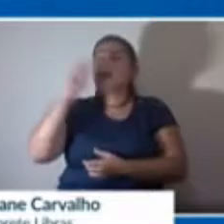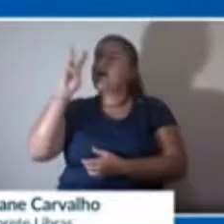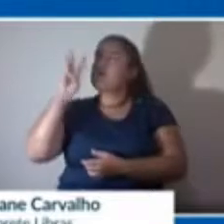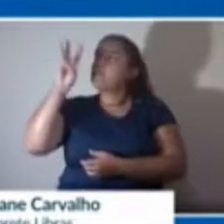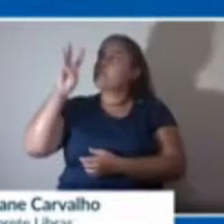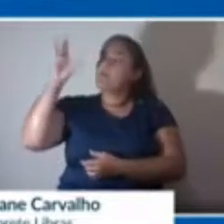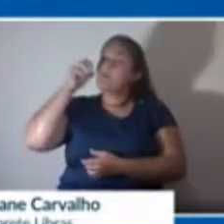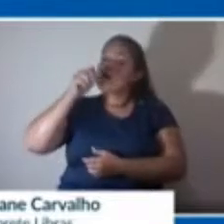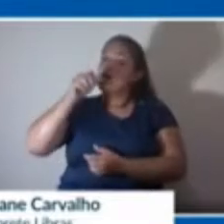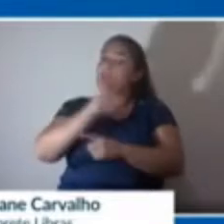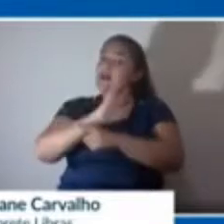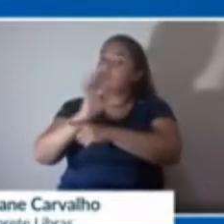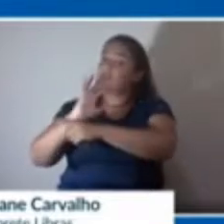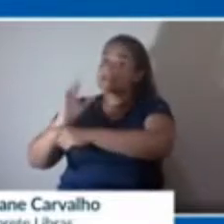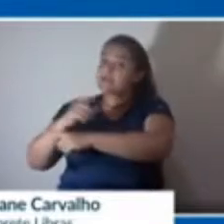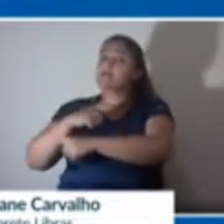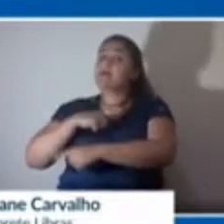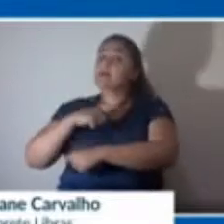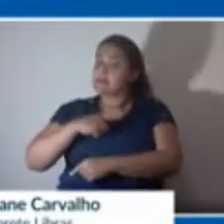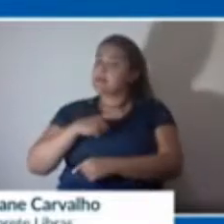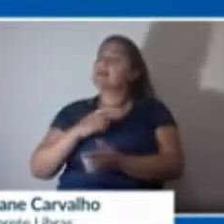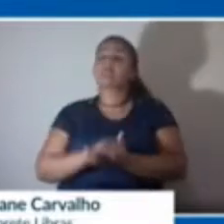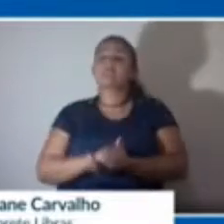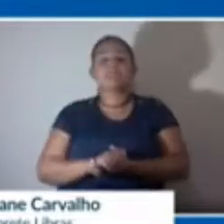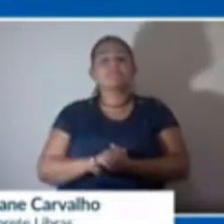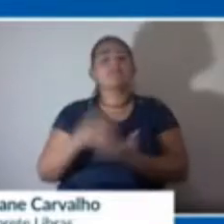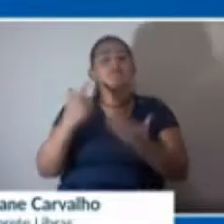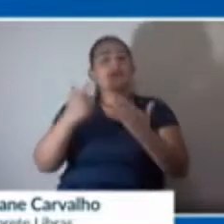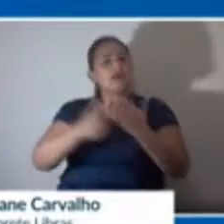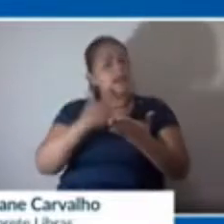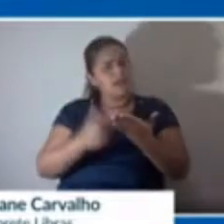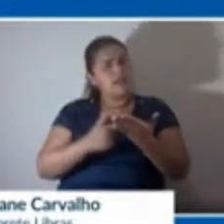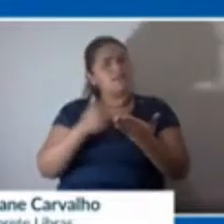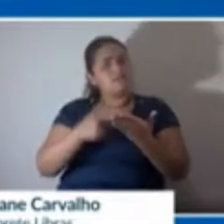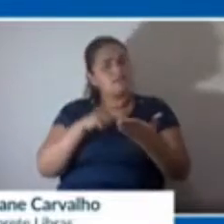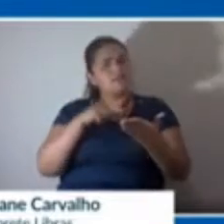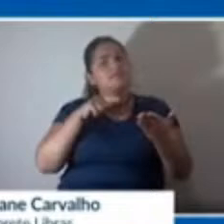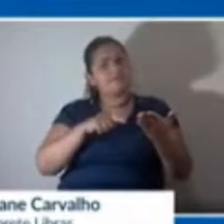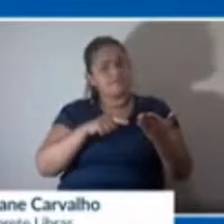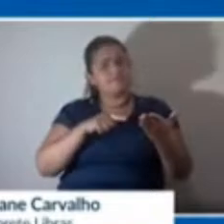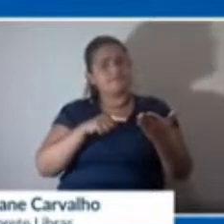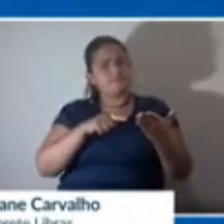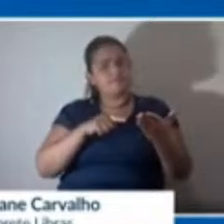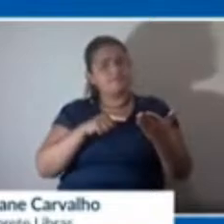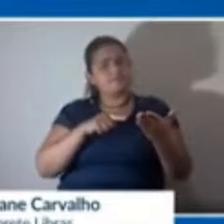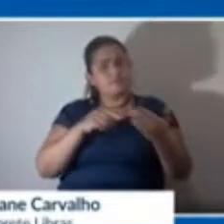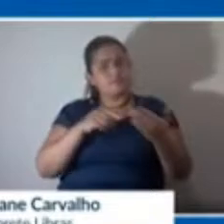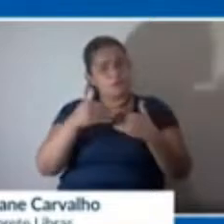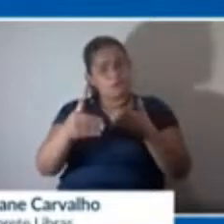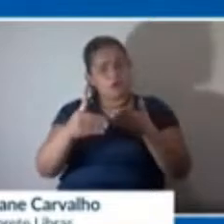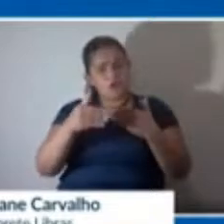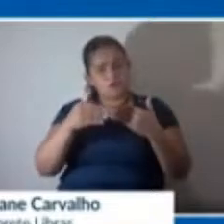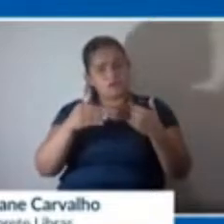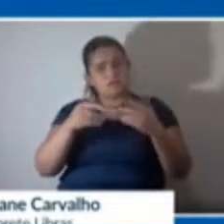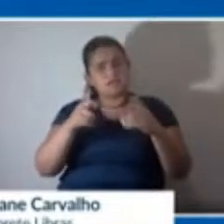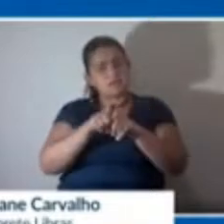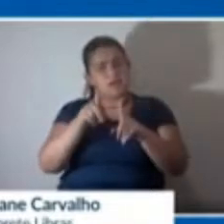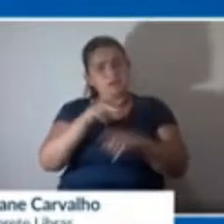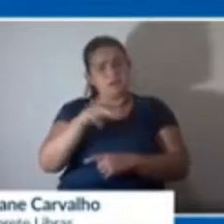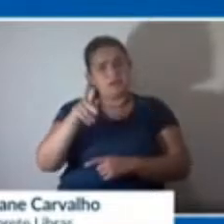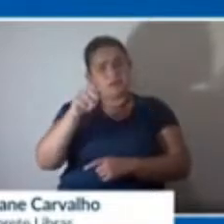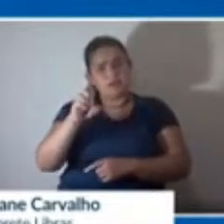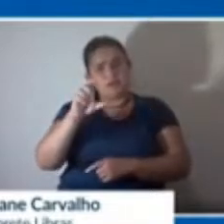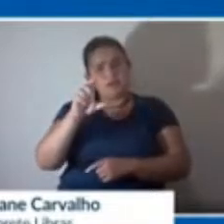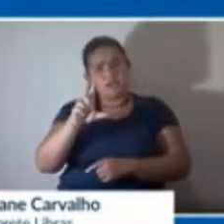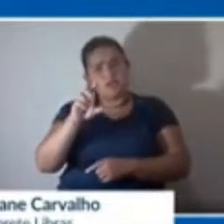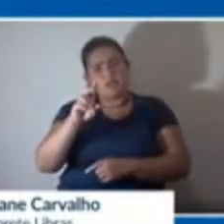você também tem livros, inclusive no outro bloco a professora Alcilene vai estar presente, e aí você